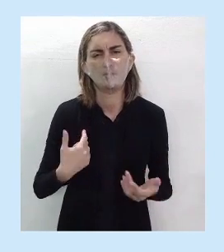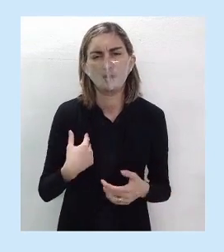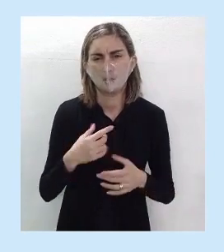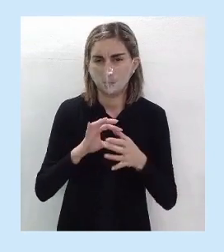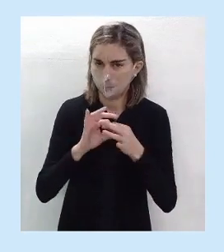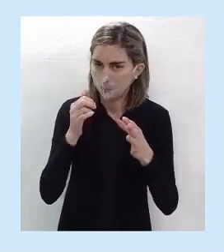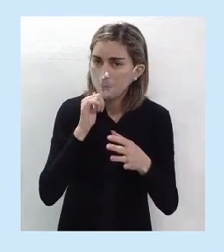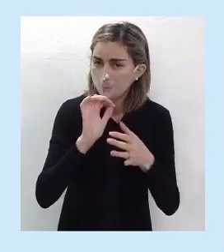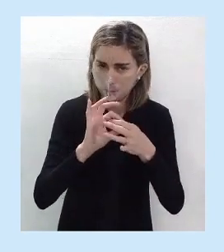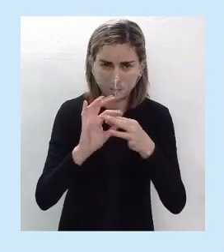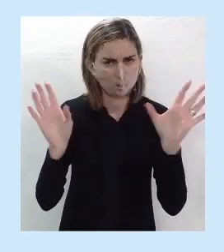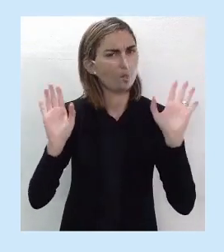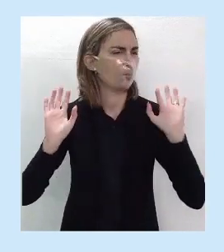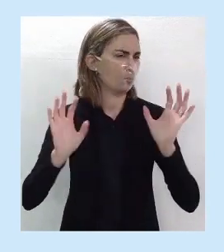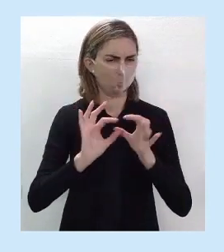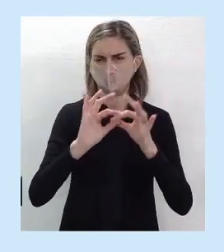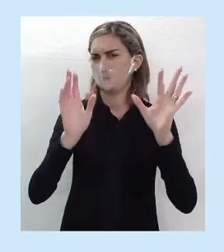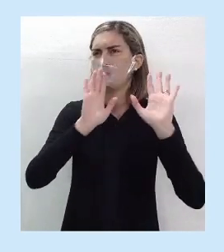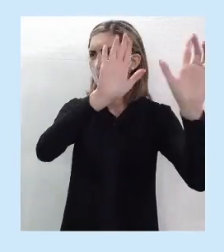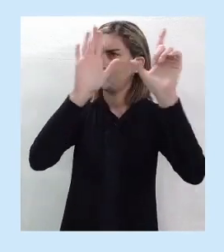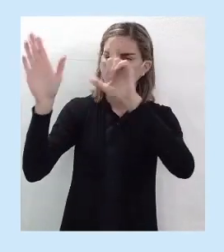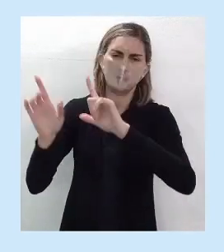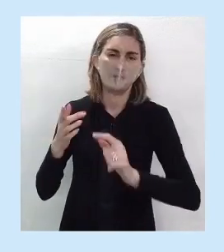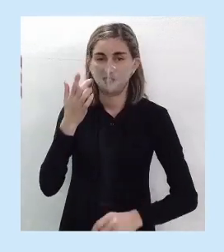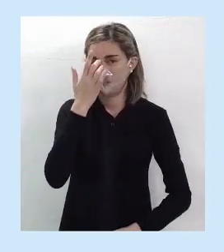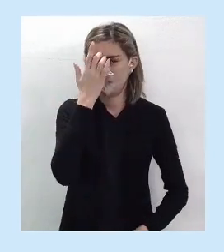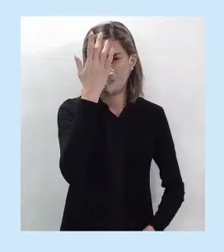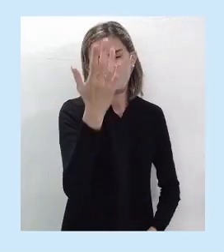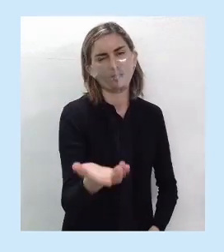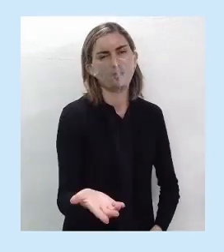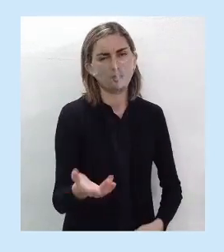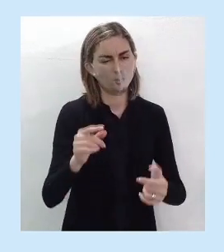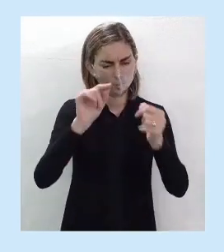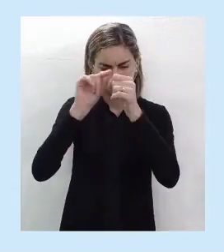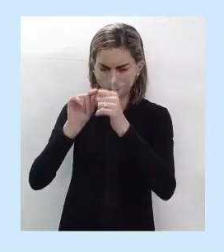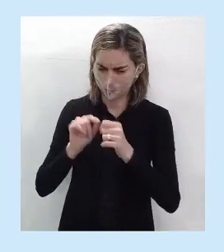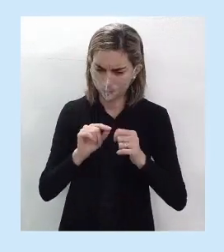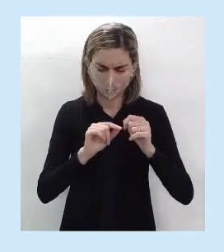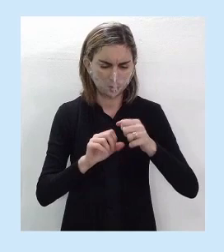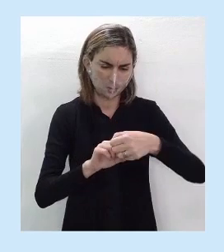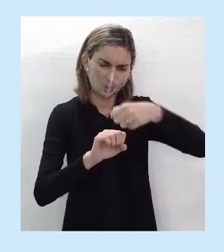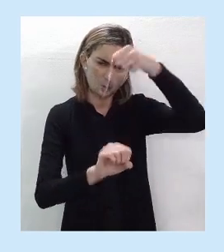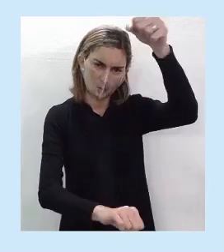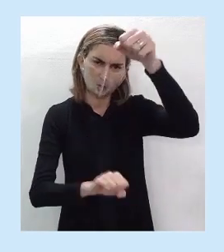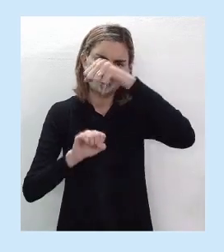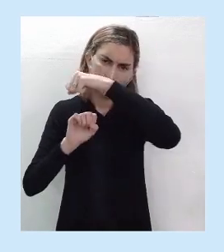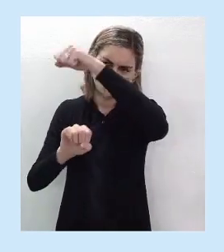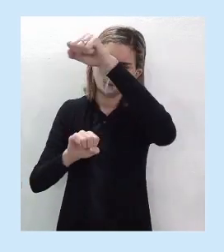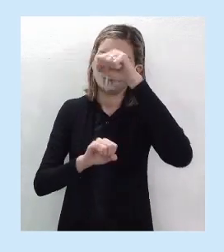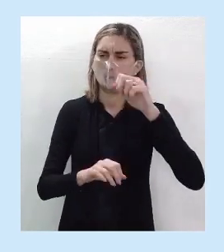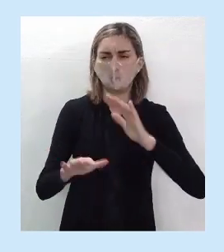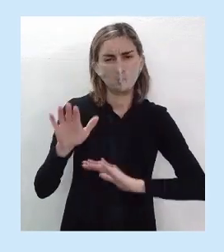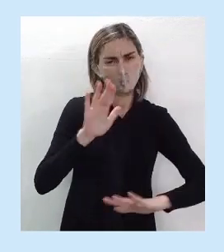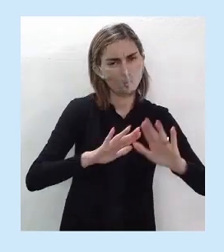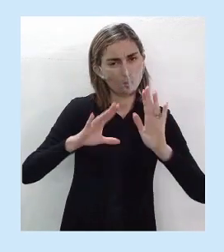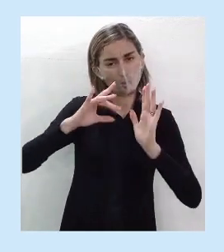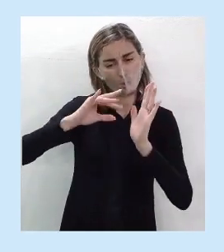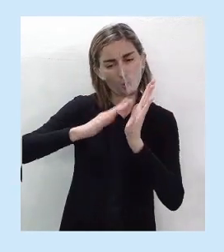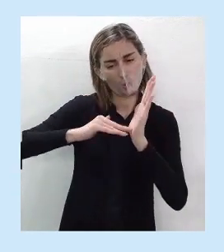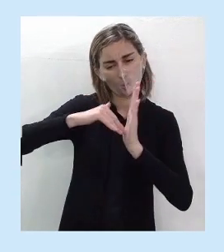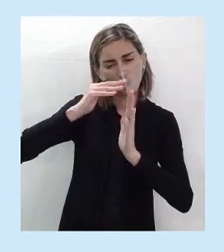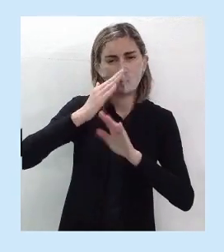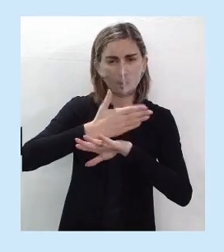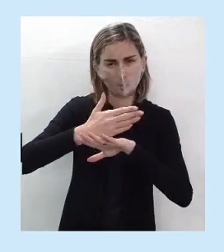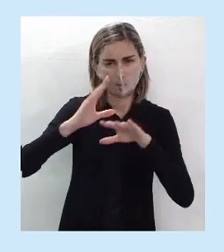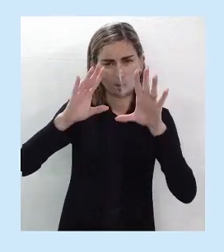mãe deixar, vai com tudo, tá? É super fácil. Você produz o seu cartaz, passa. Cuidado com a cola branca,